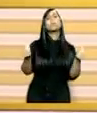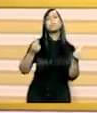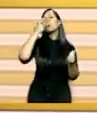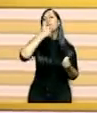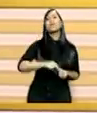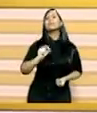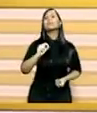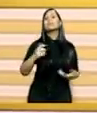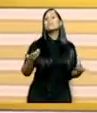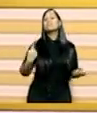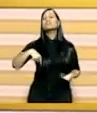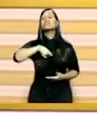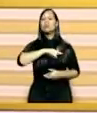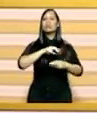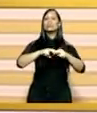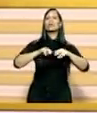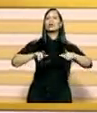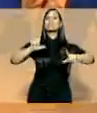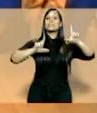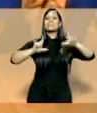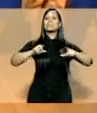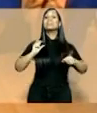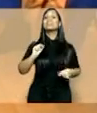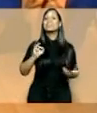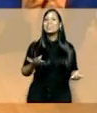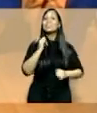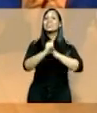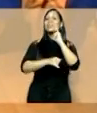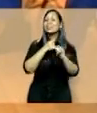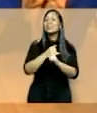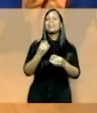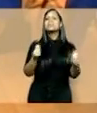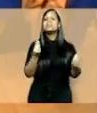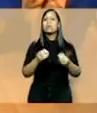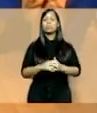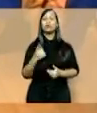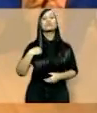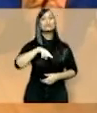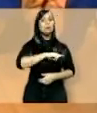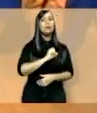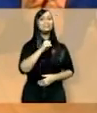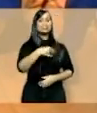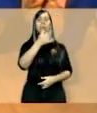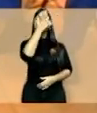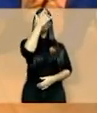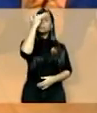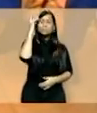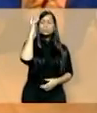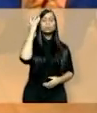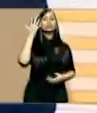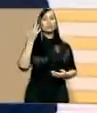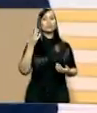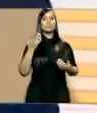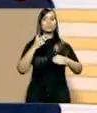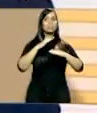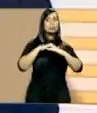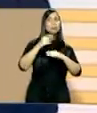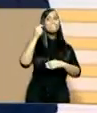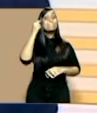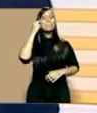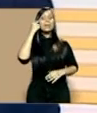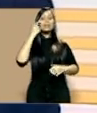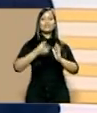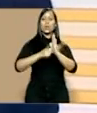pessoa? Quem somos nós nessa questão? Quem somos nós? Quem somos nós? Nós somos essas pessoas que ponderam para